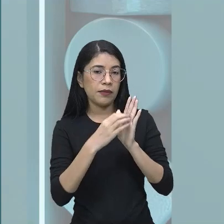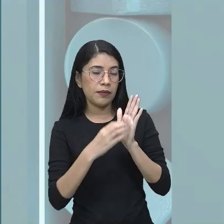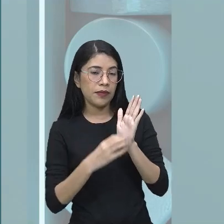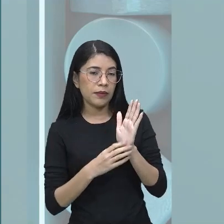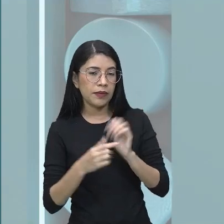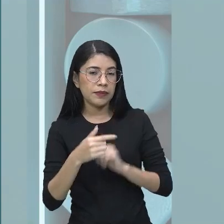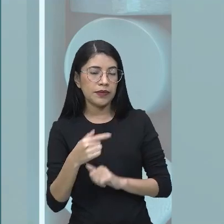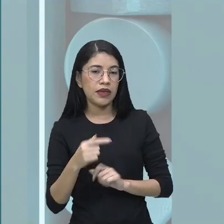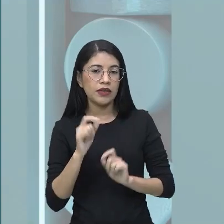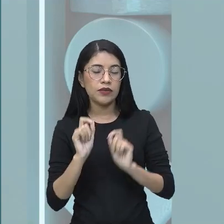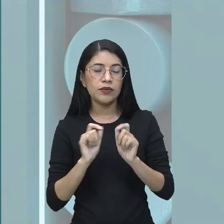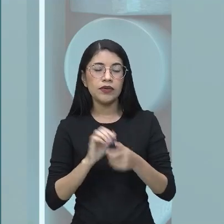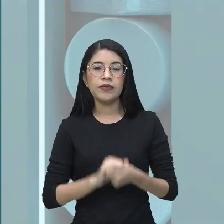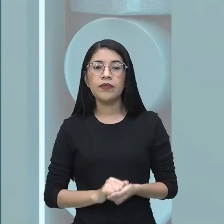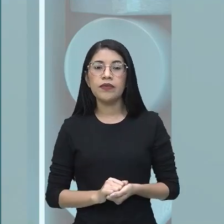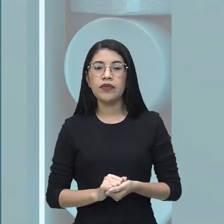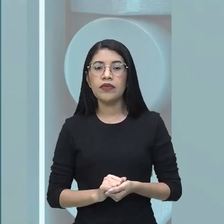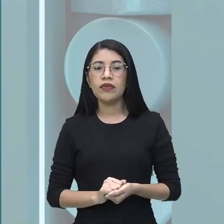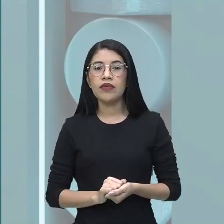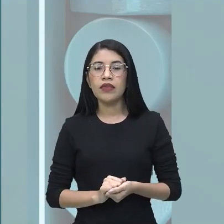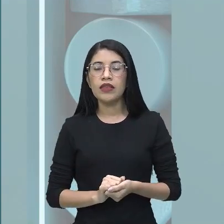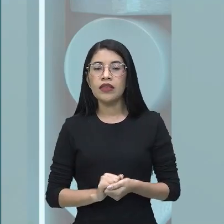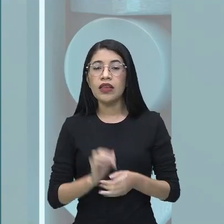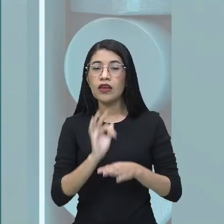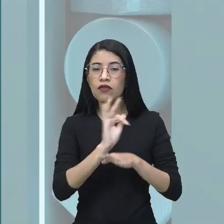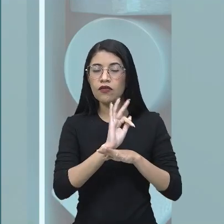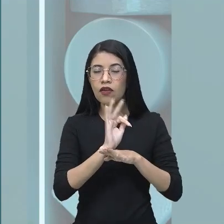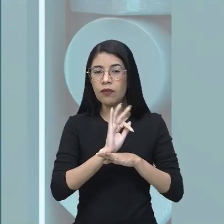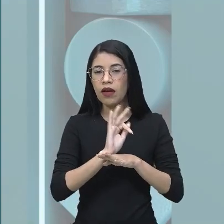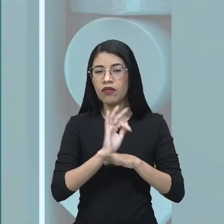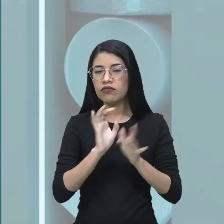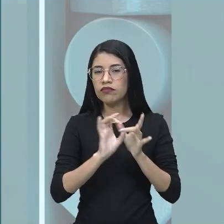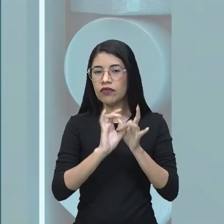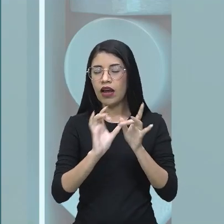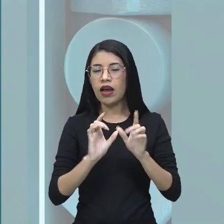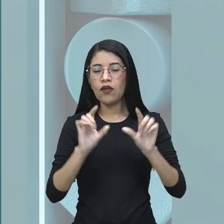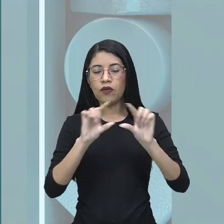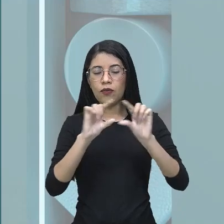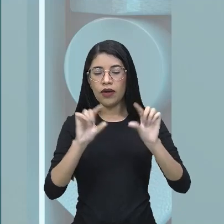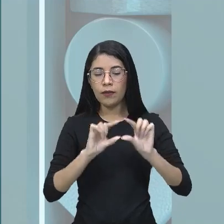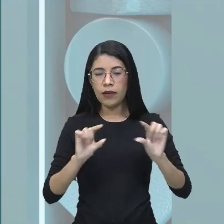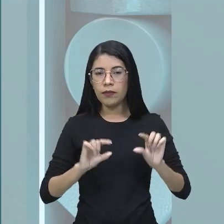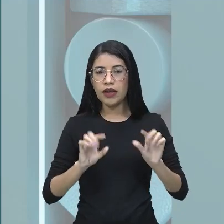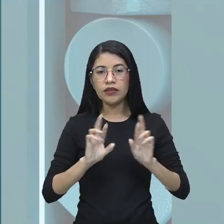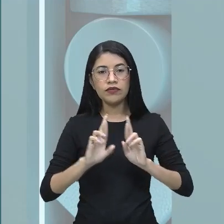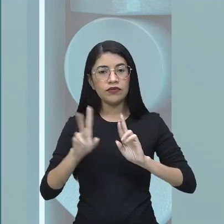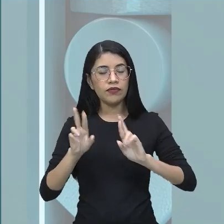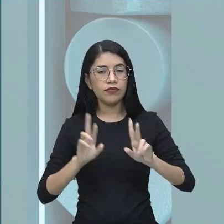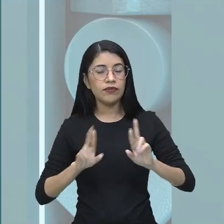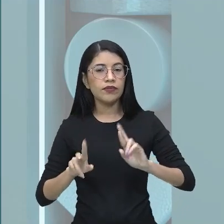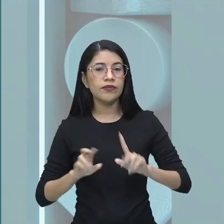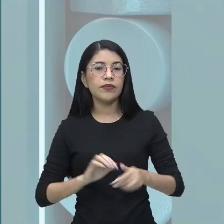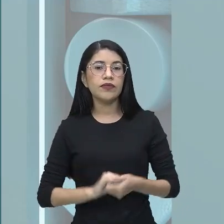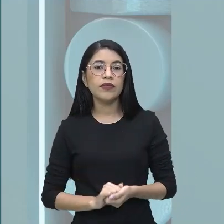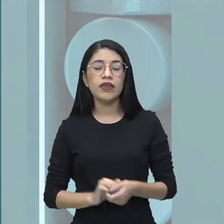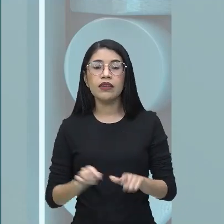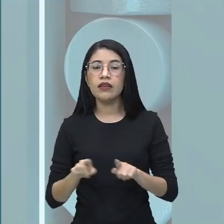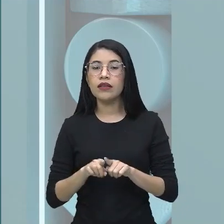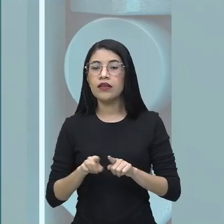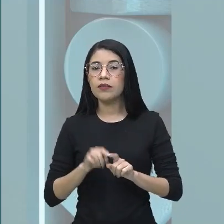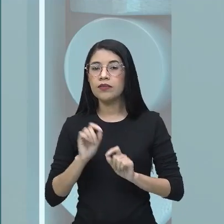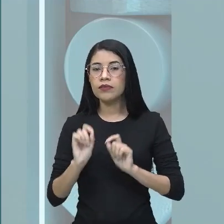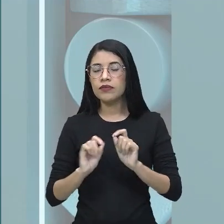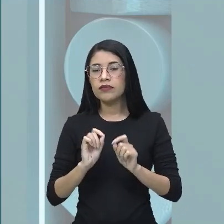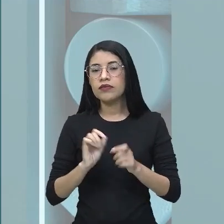é aí a liberdade formal, com versos de diferentes tamanhos e também a